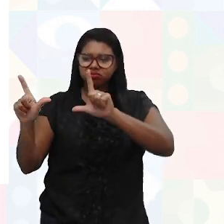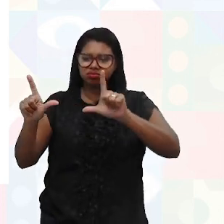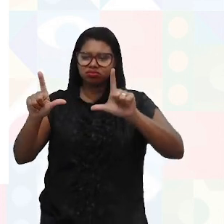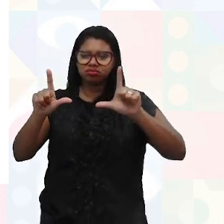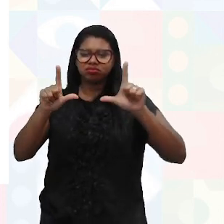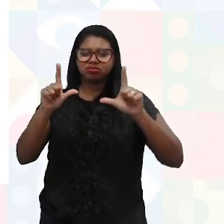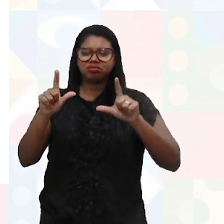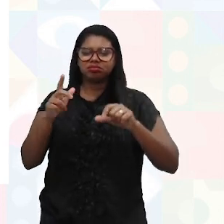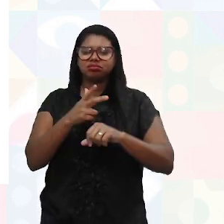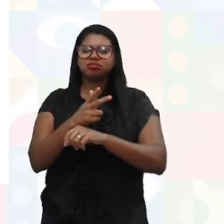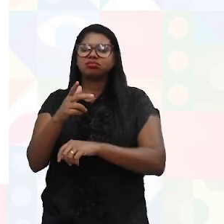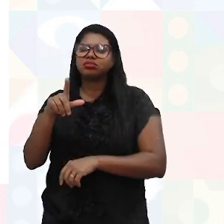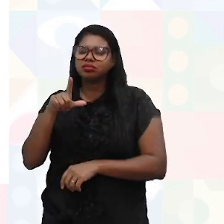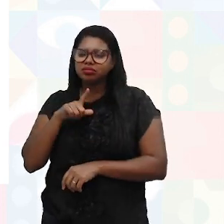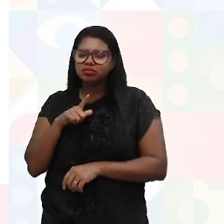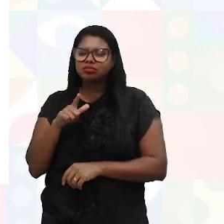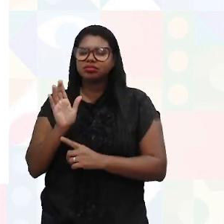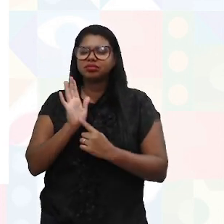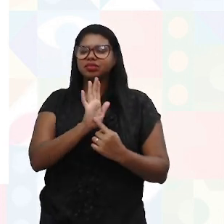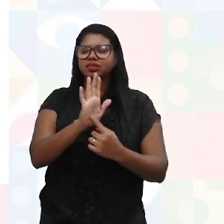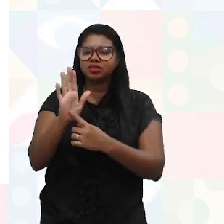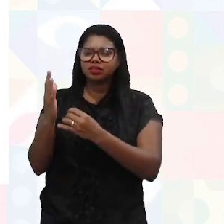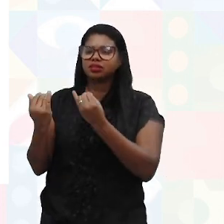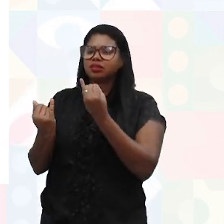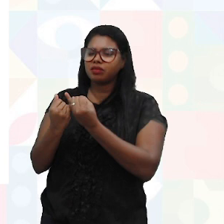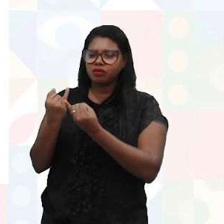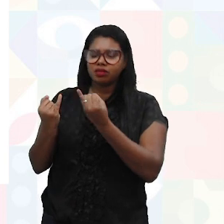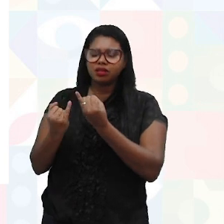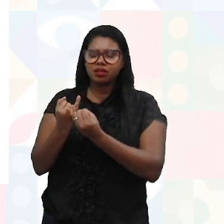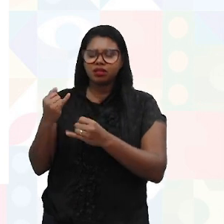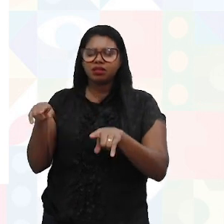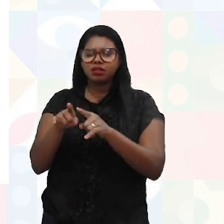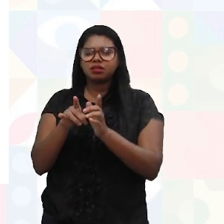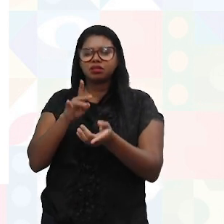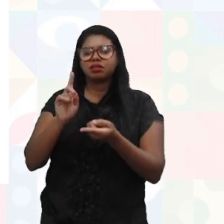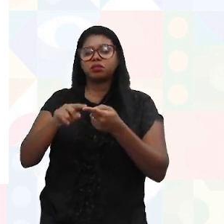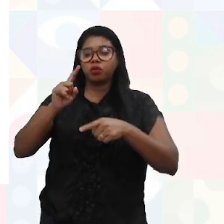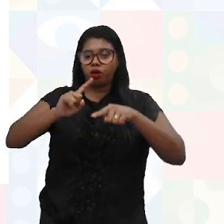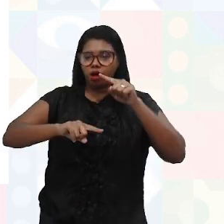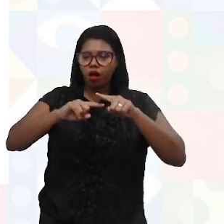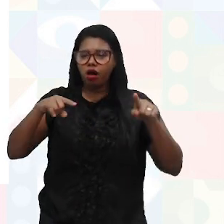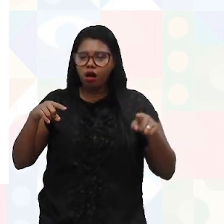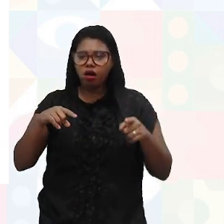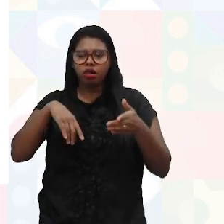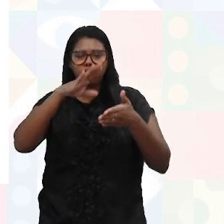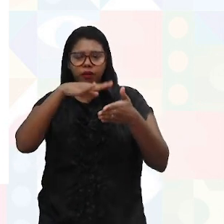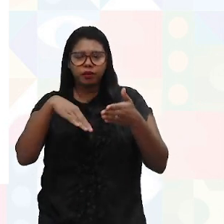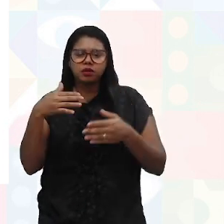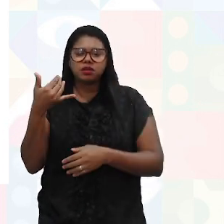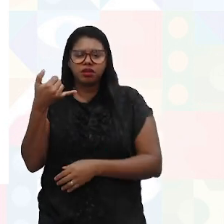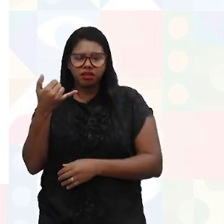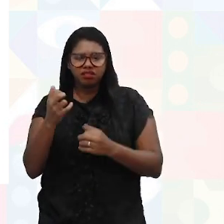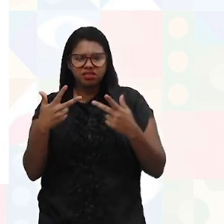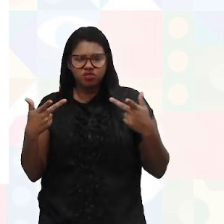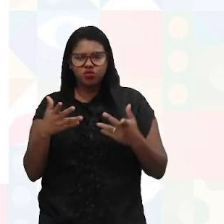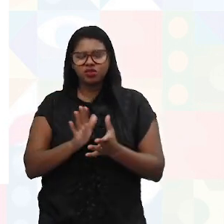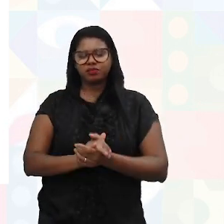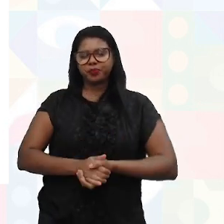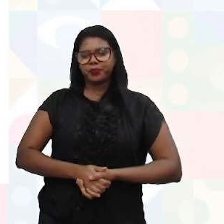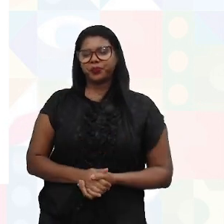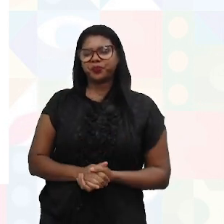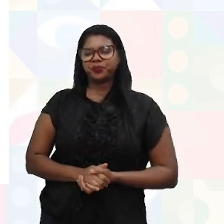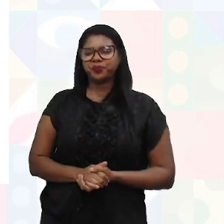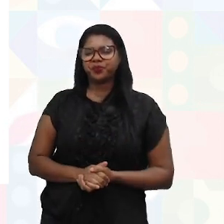existem ferramentas que simulam, que imitam esses materiais, né, de pincel, de caneta, enfim.